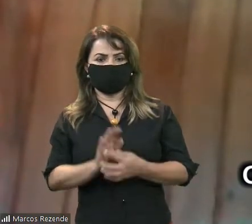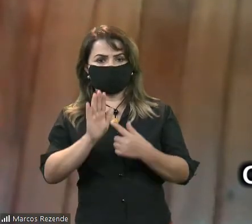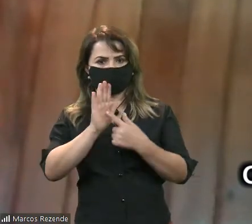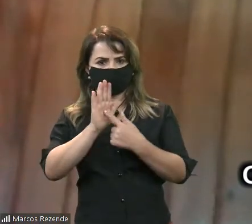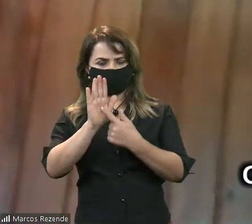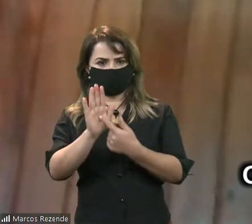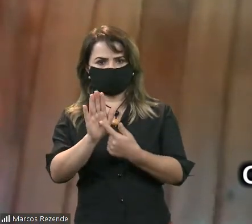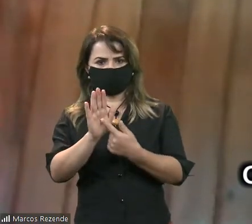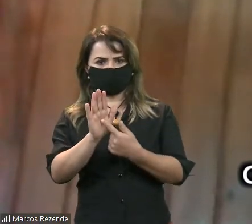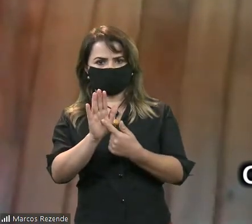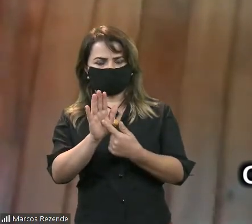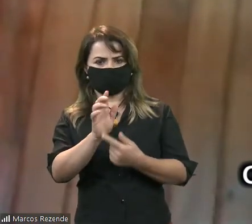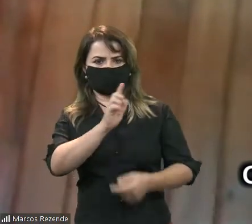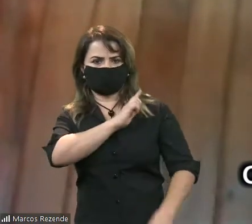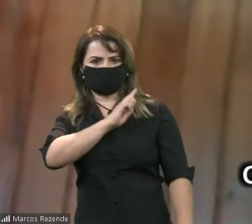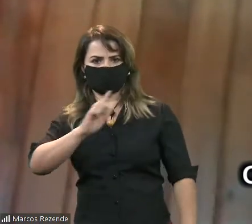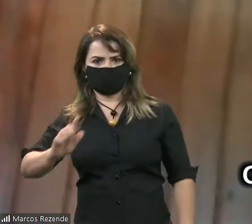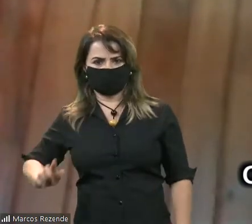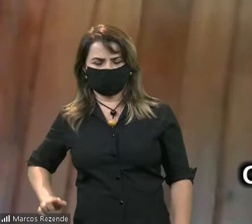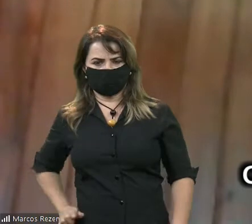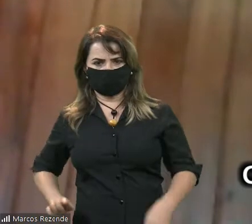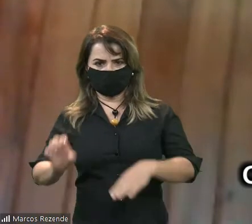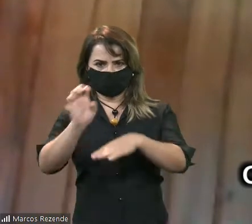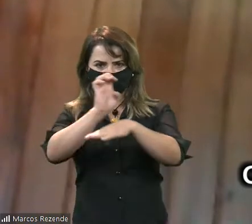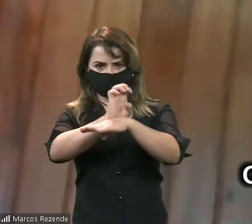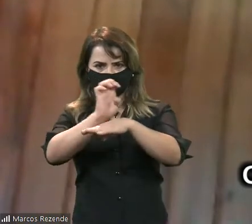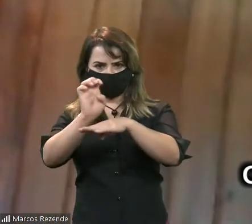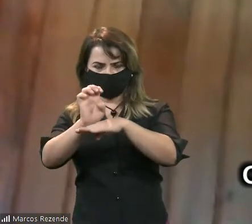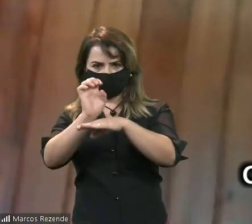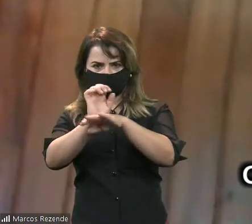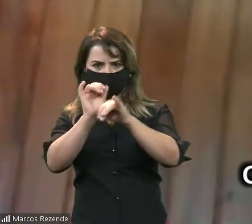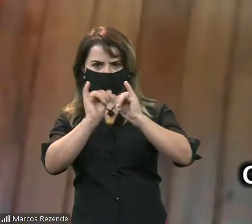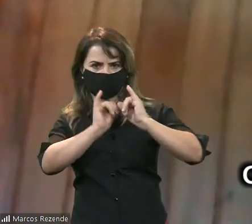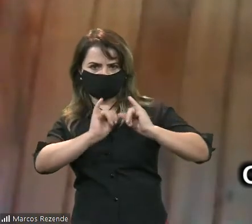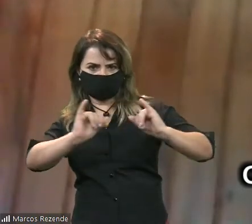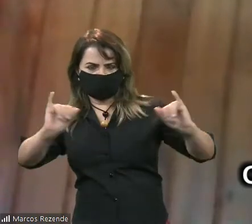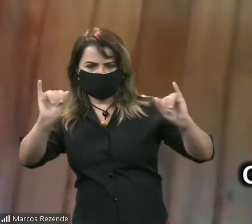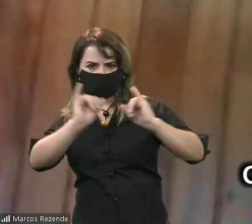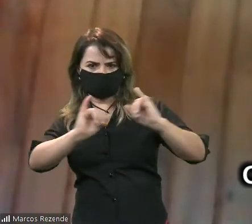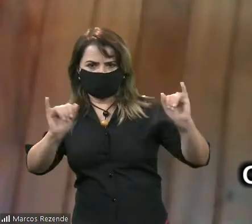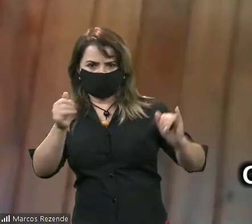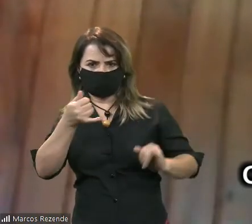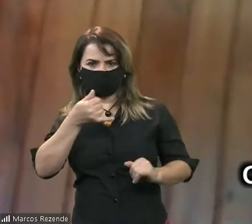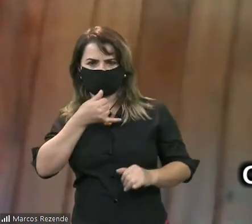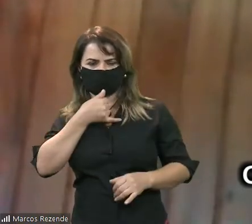que o governador do estado já decretou luta oficial no nosso estado